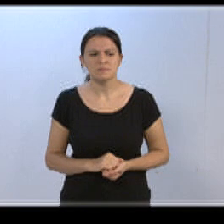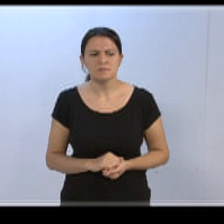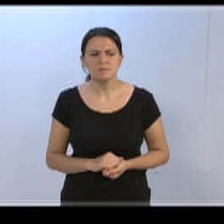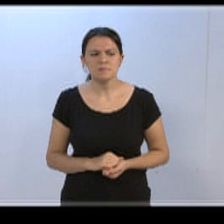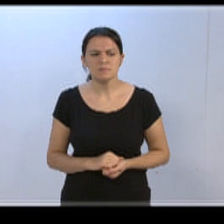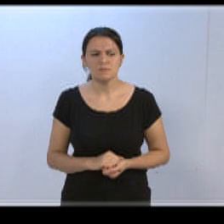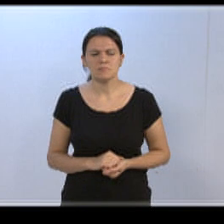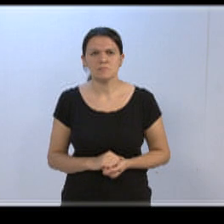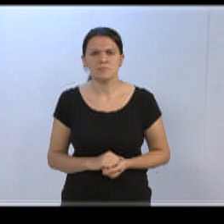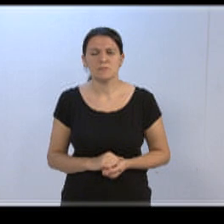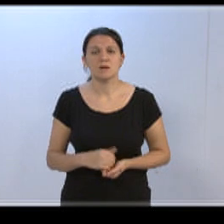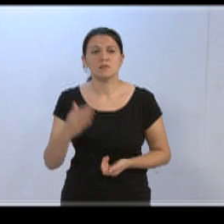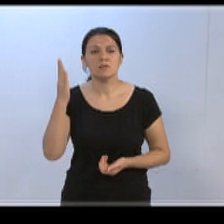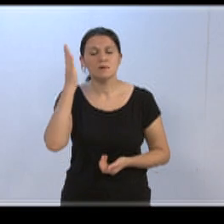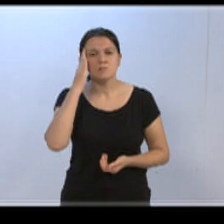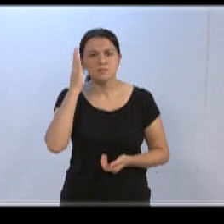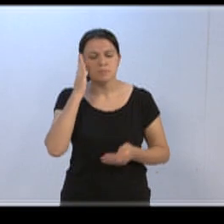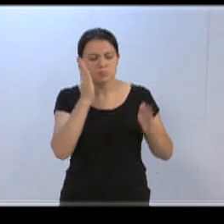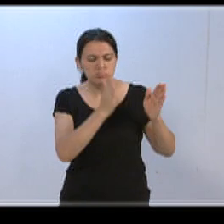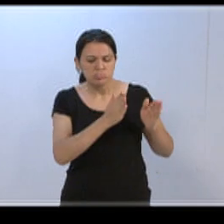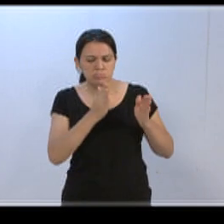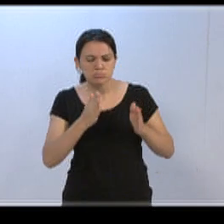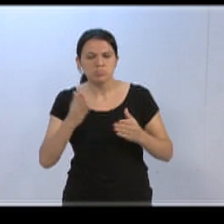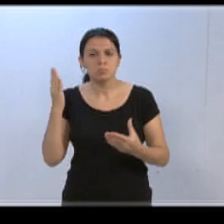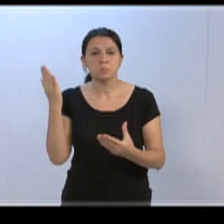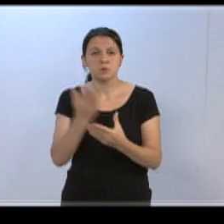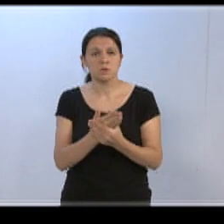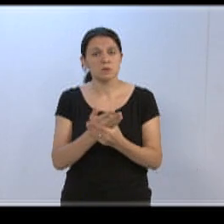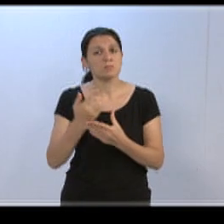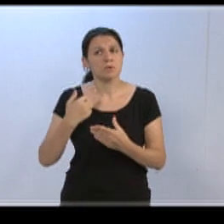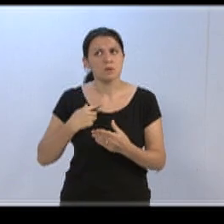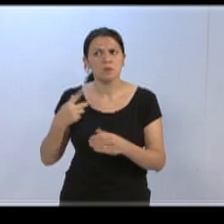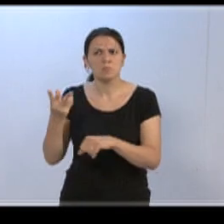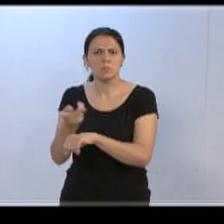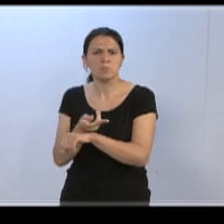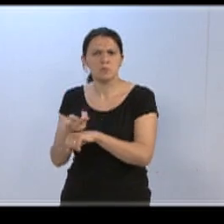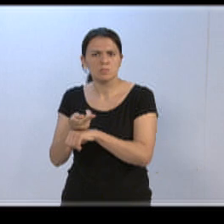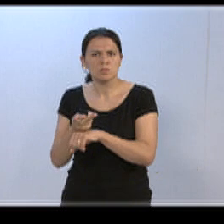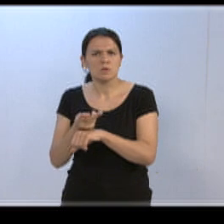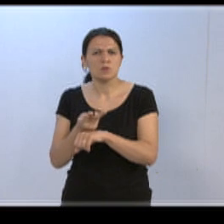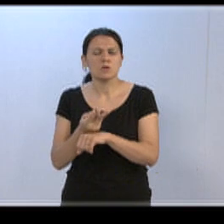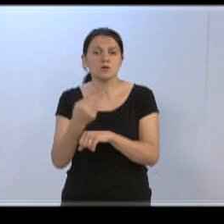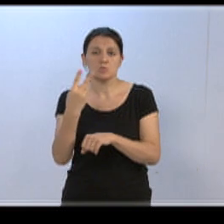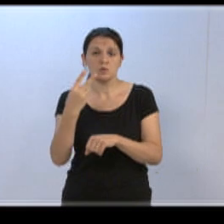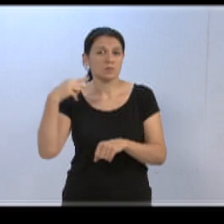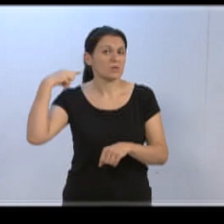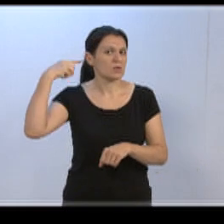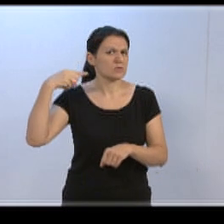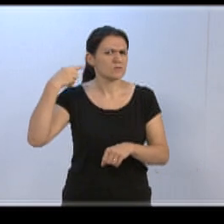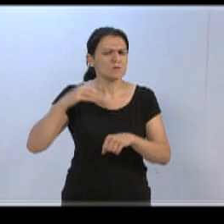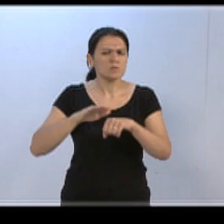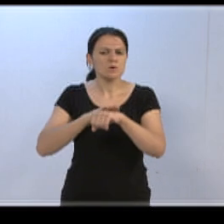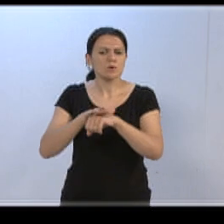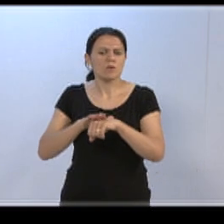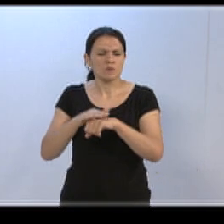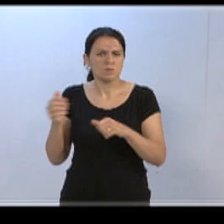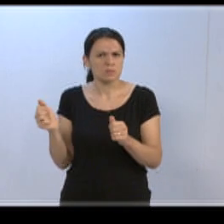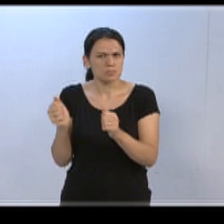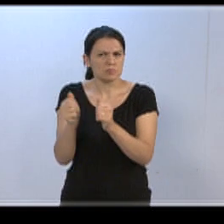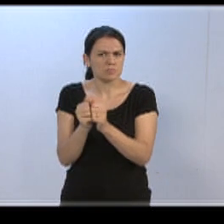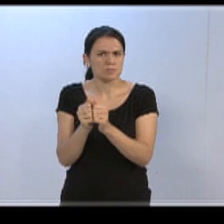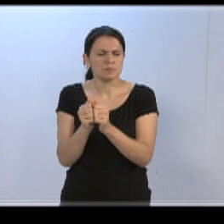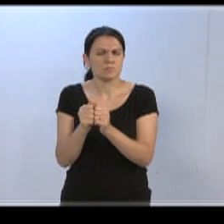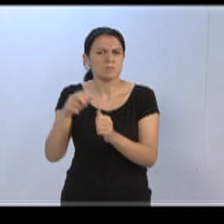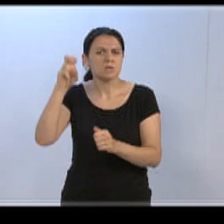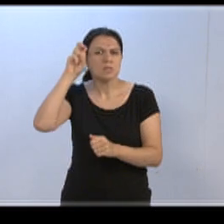Ao saber de todo o processo, eu procurei ela, através dos meus 2 advogados, e fomos conversar.